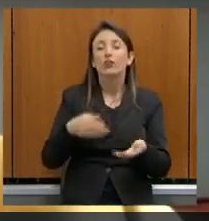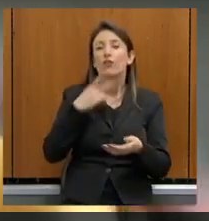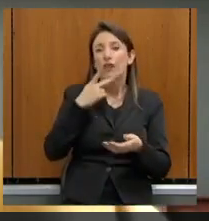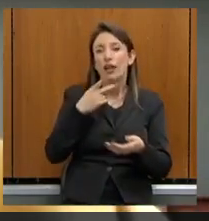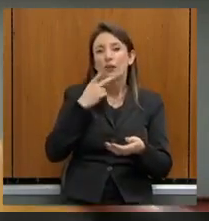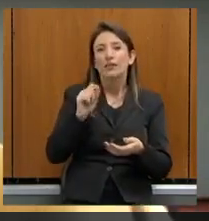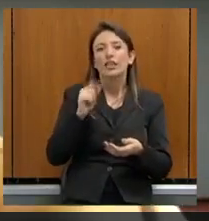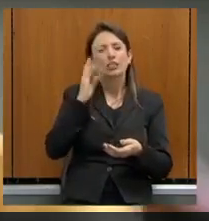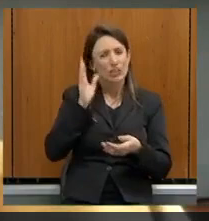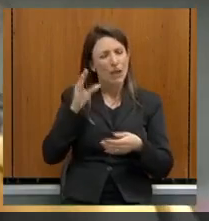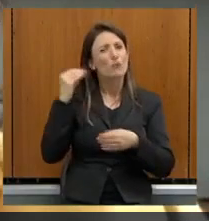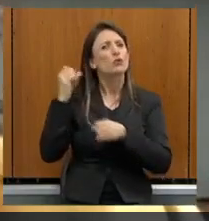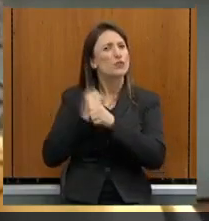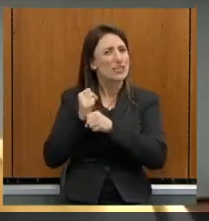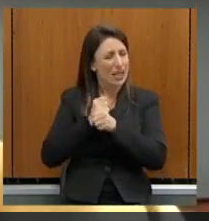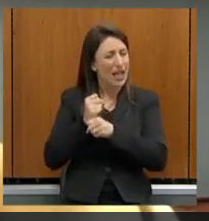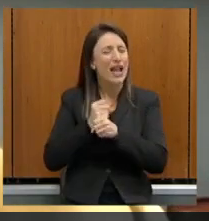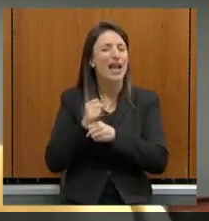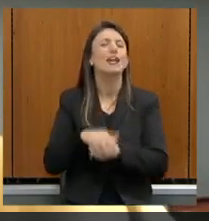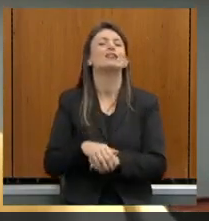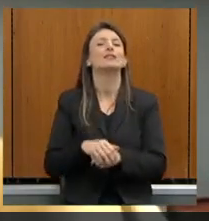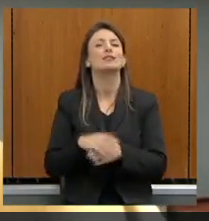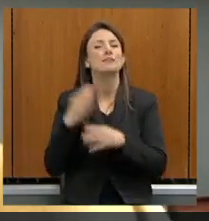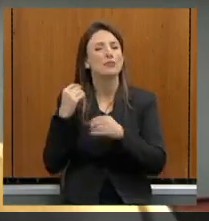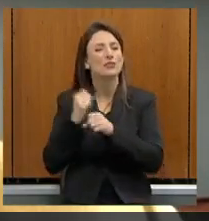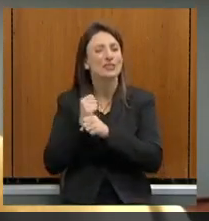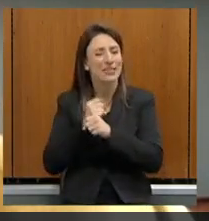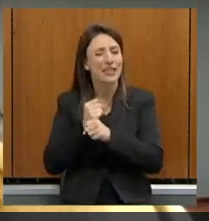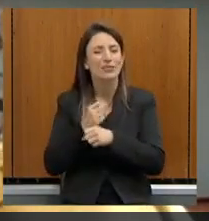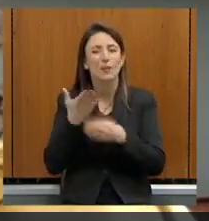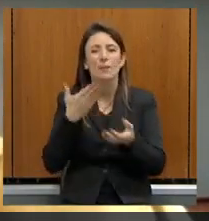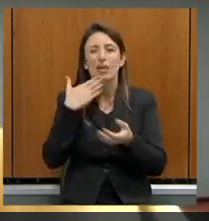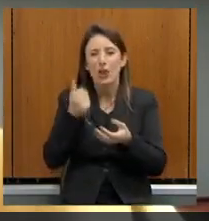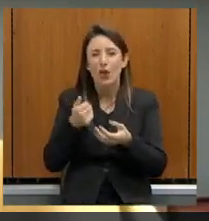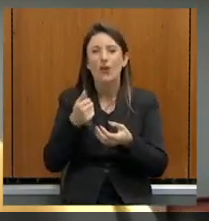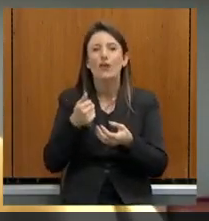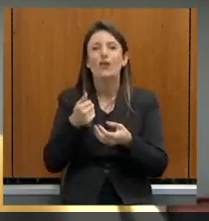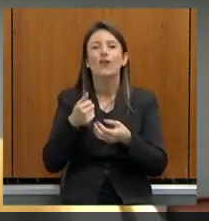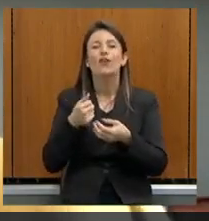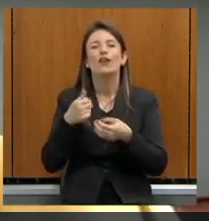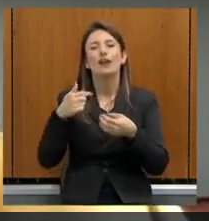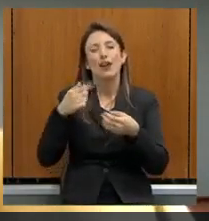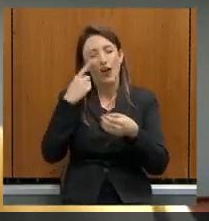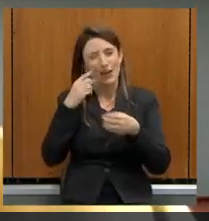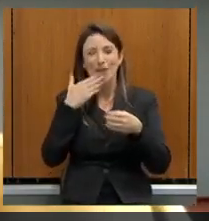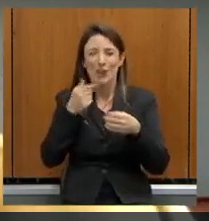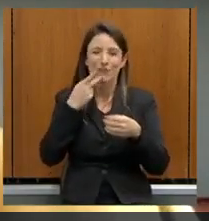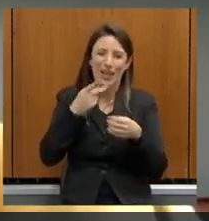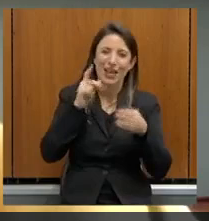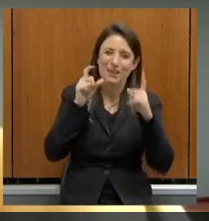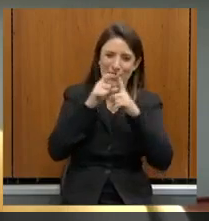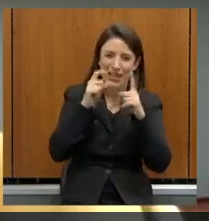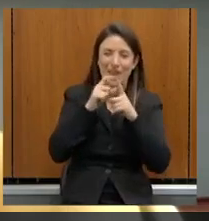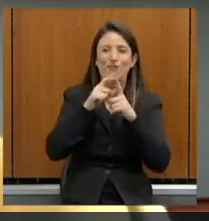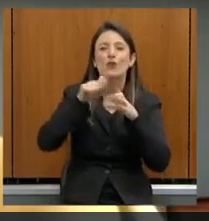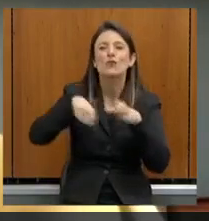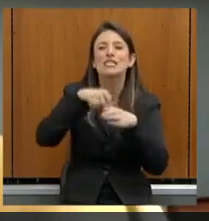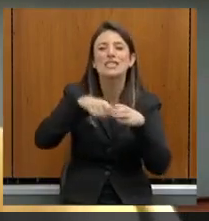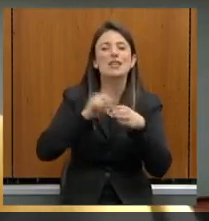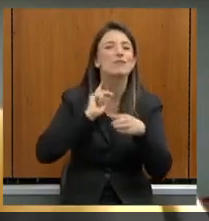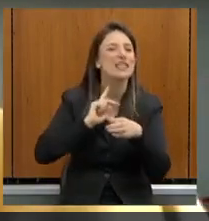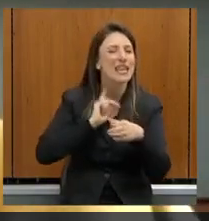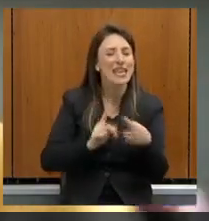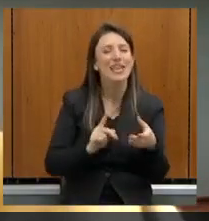eu estou aprendendo com você que é muito mais amplo falar cozinha mineira, cozinha mineira, norte mineira, jequitinhonha, enfim.